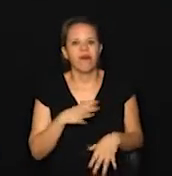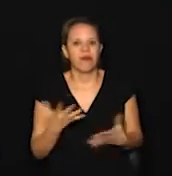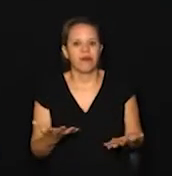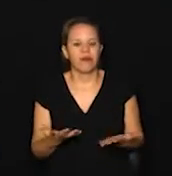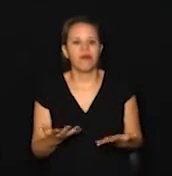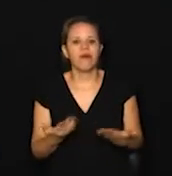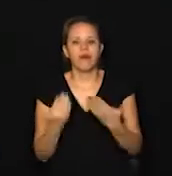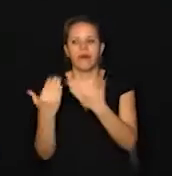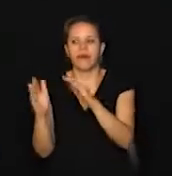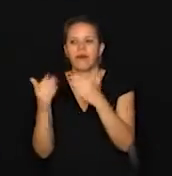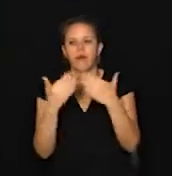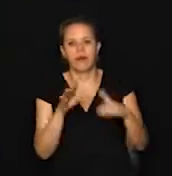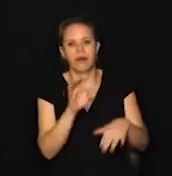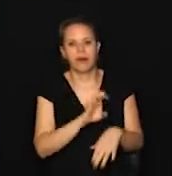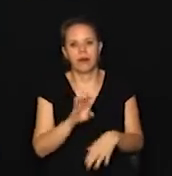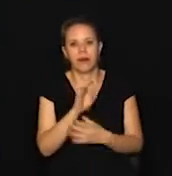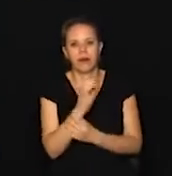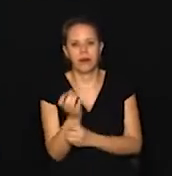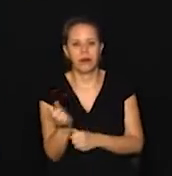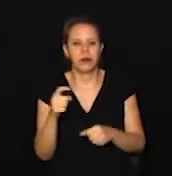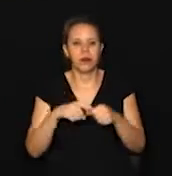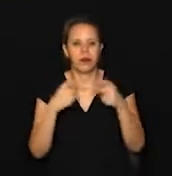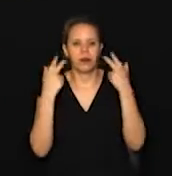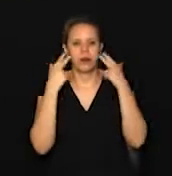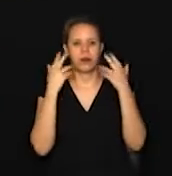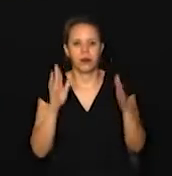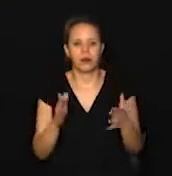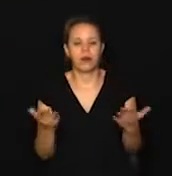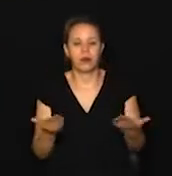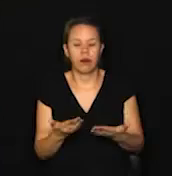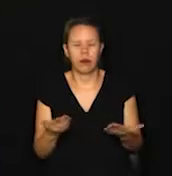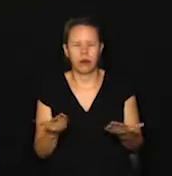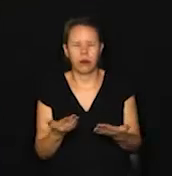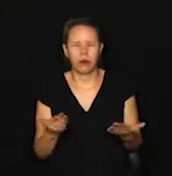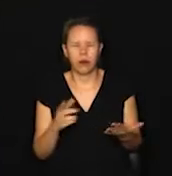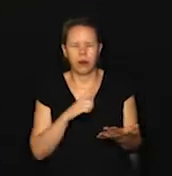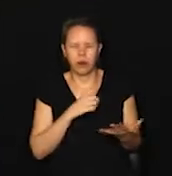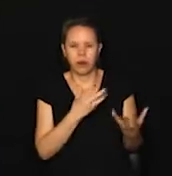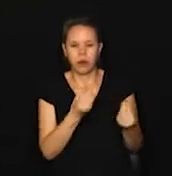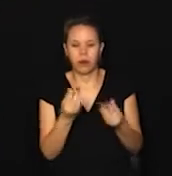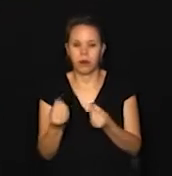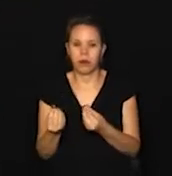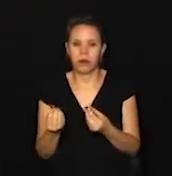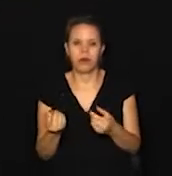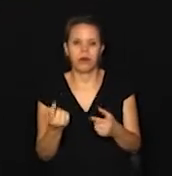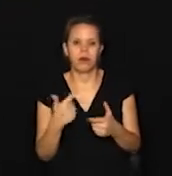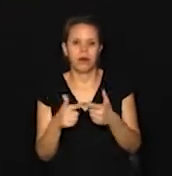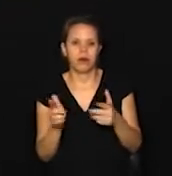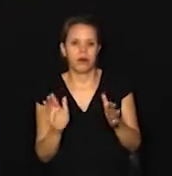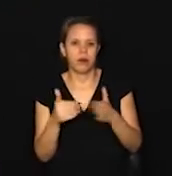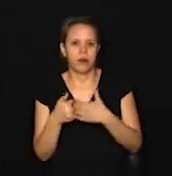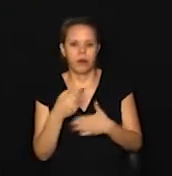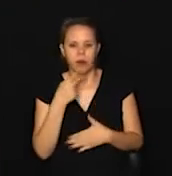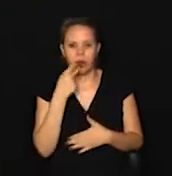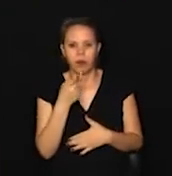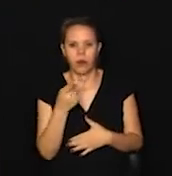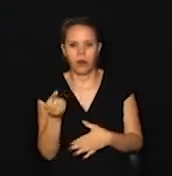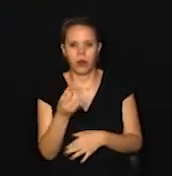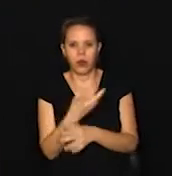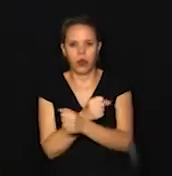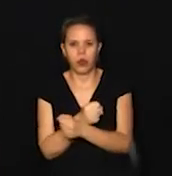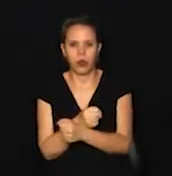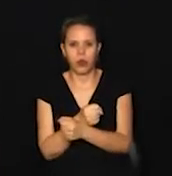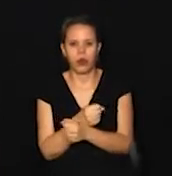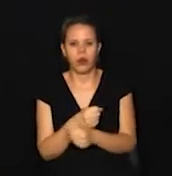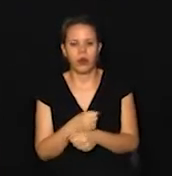foram reabertas, a Europa voltou à vida normal e agora está tendo aí que retroceder, algumas até falando em um novo lockdown. Porque